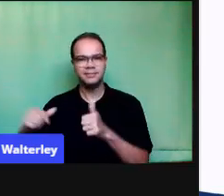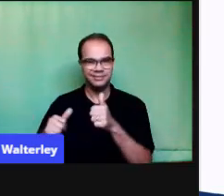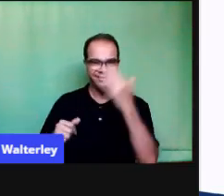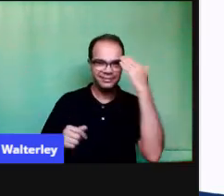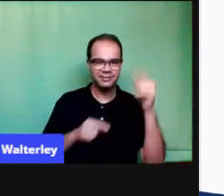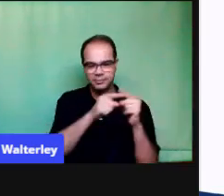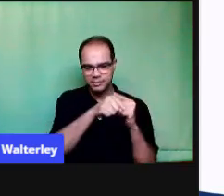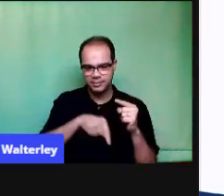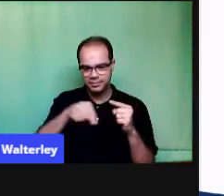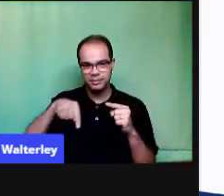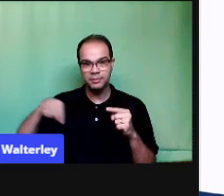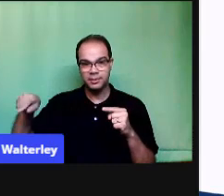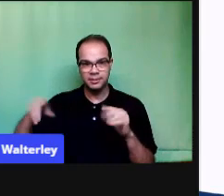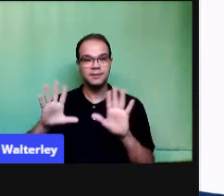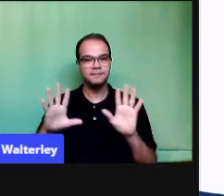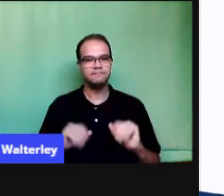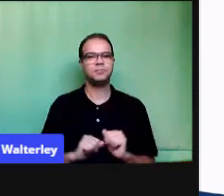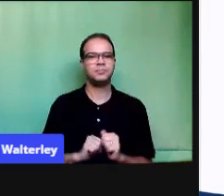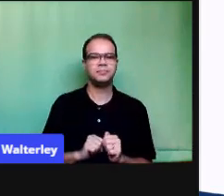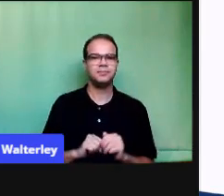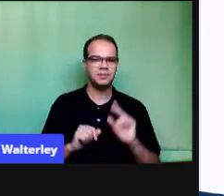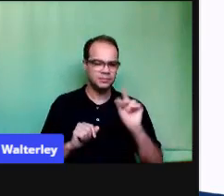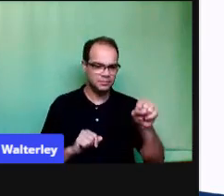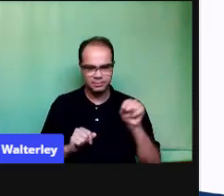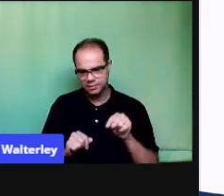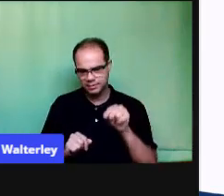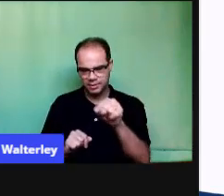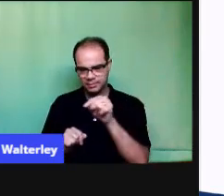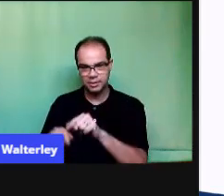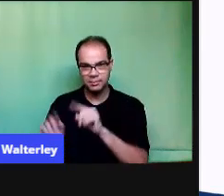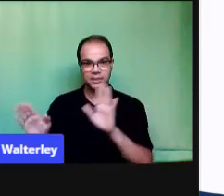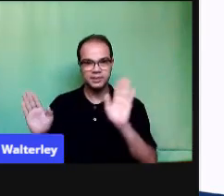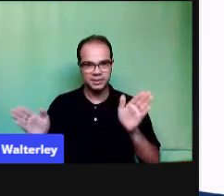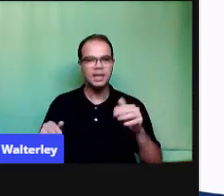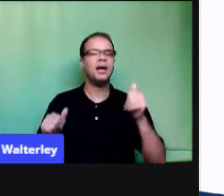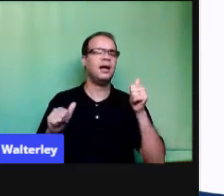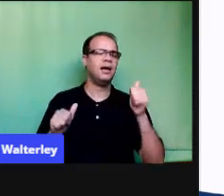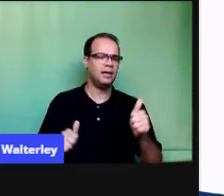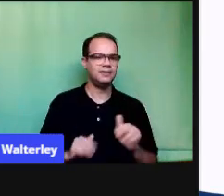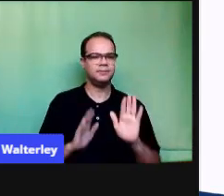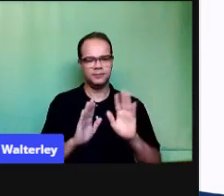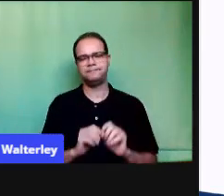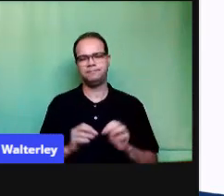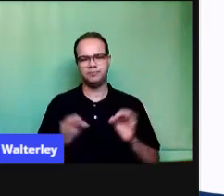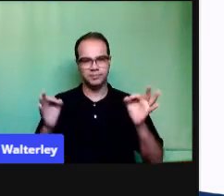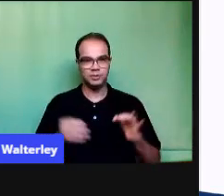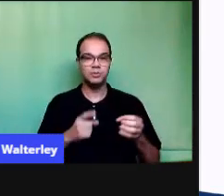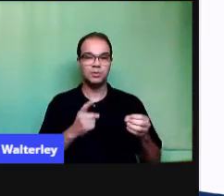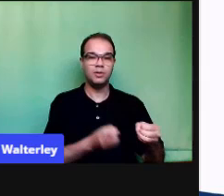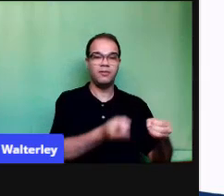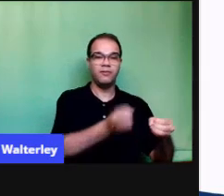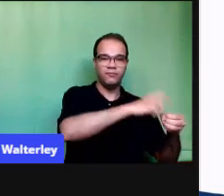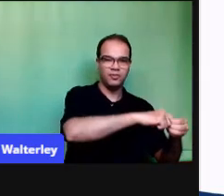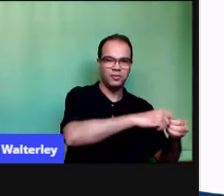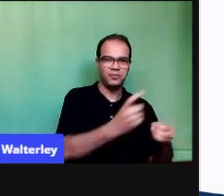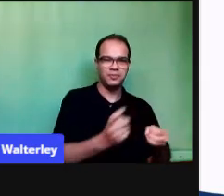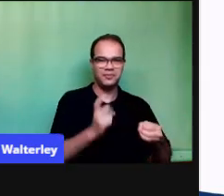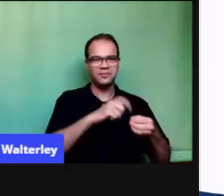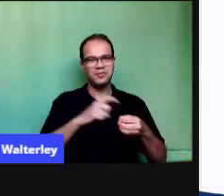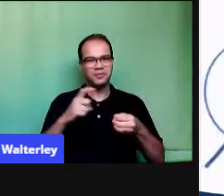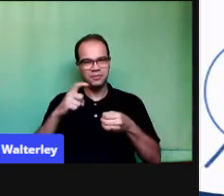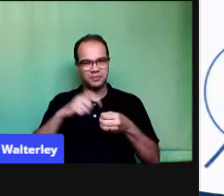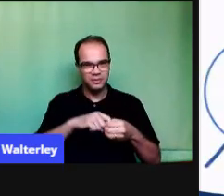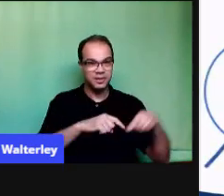uma conclusão, eles vão retornar aos seus grupos iniciais e daí sim eles vão ser capazes de discutir dentro do